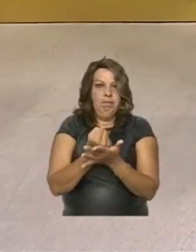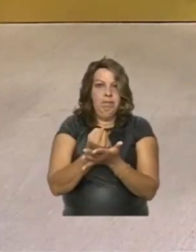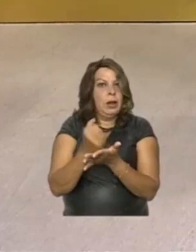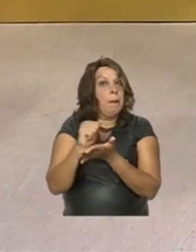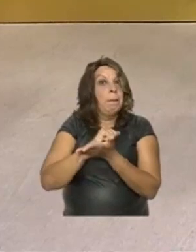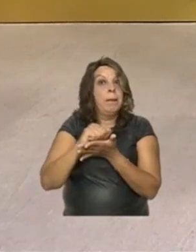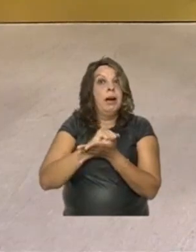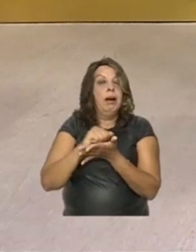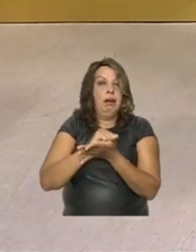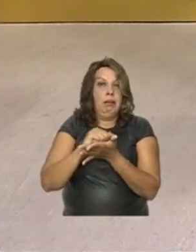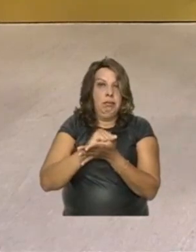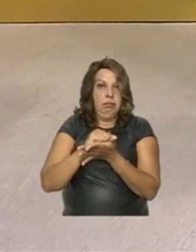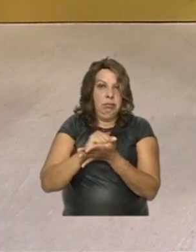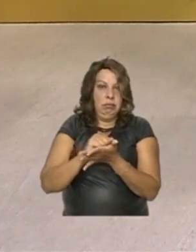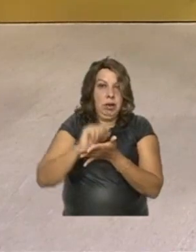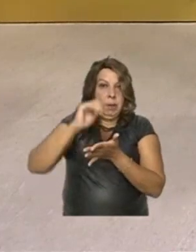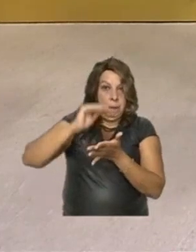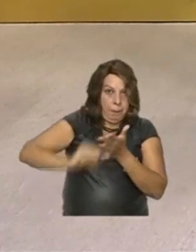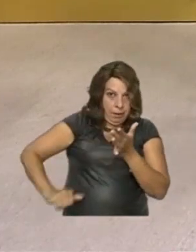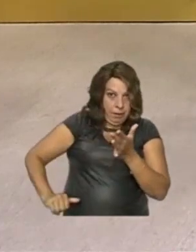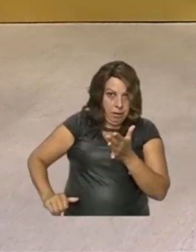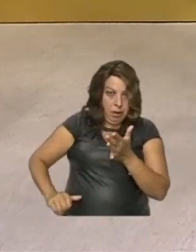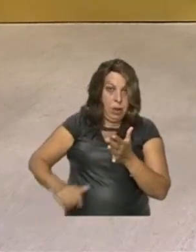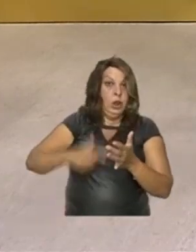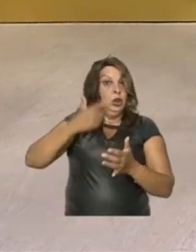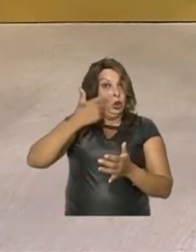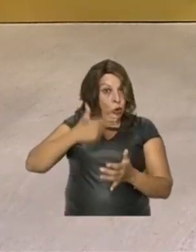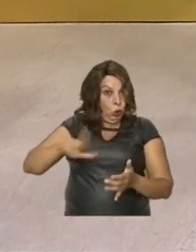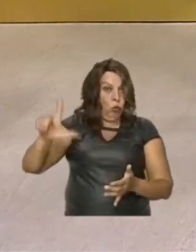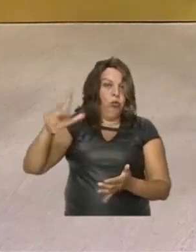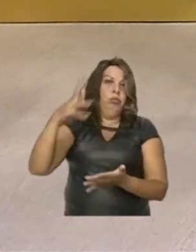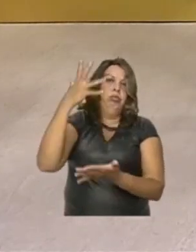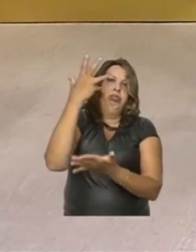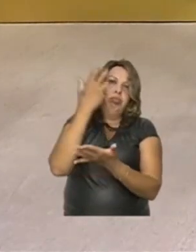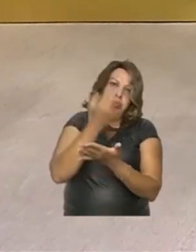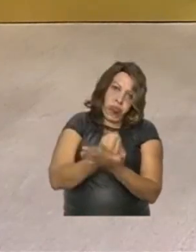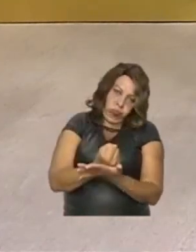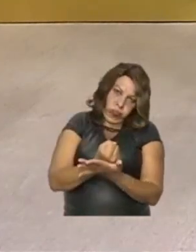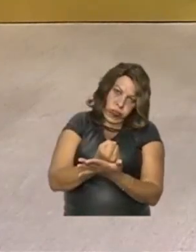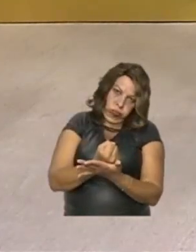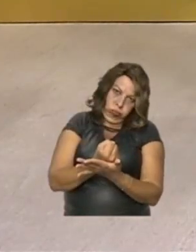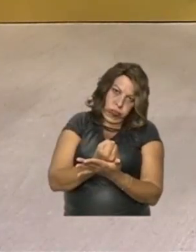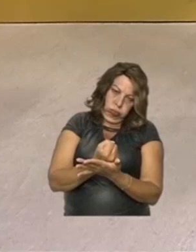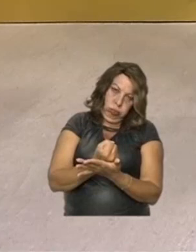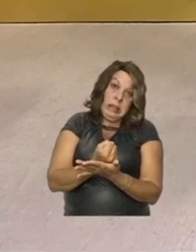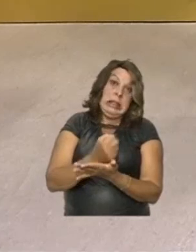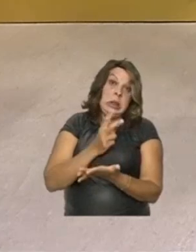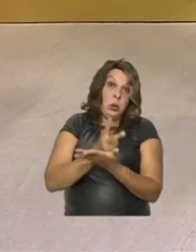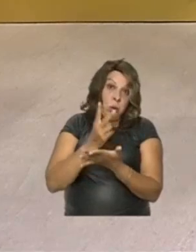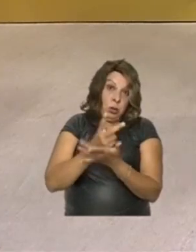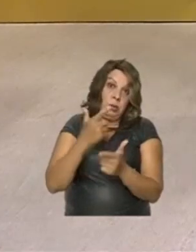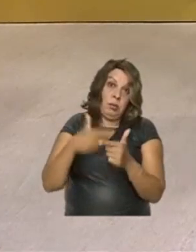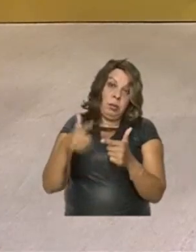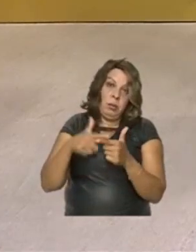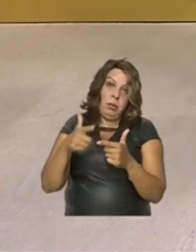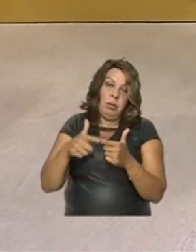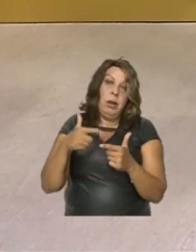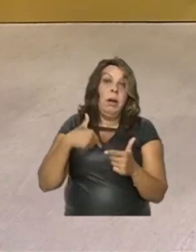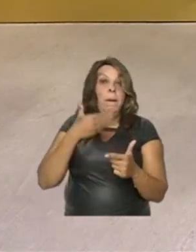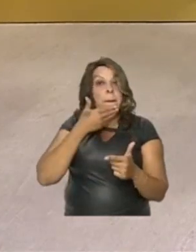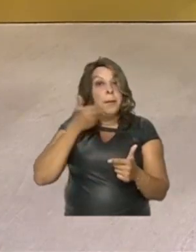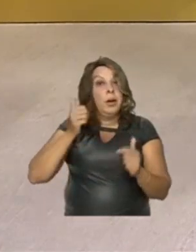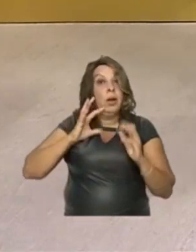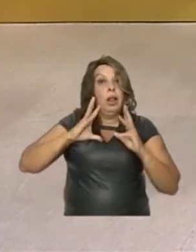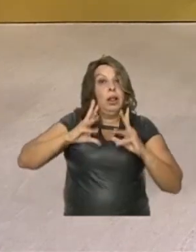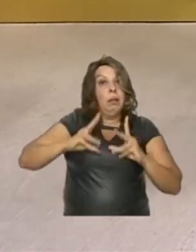instalar novamente o aplicativo. Caso o erro permaneça, uma segunda opção é limpar o cache do aplicativo do celular. Isso eu aí. Vou dizer o